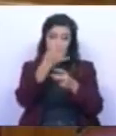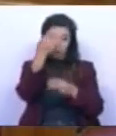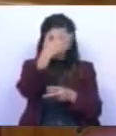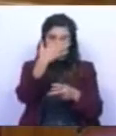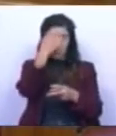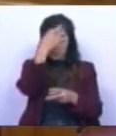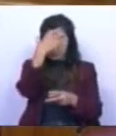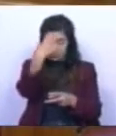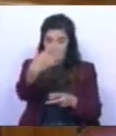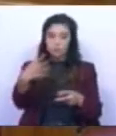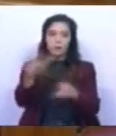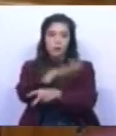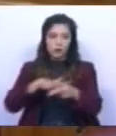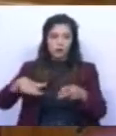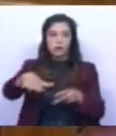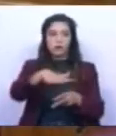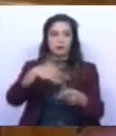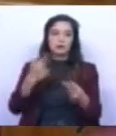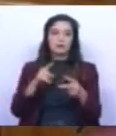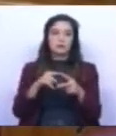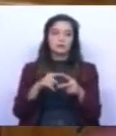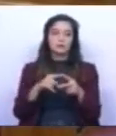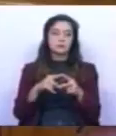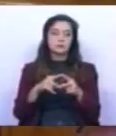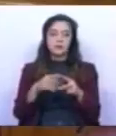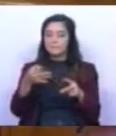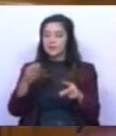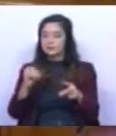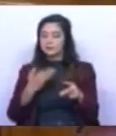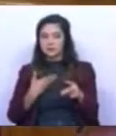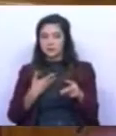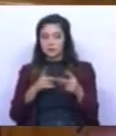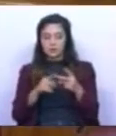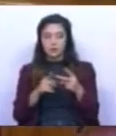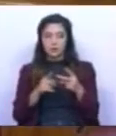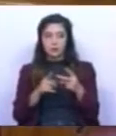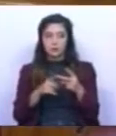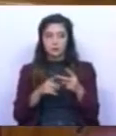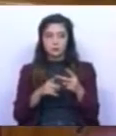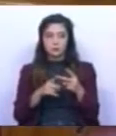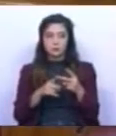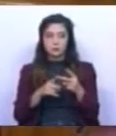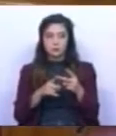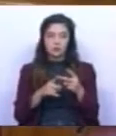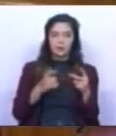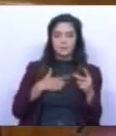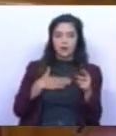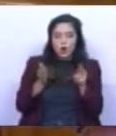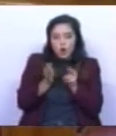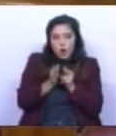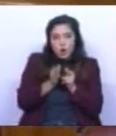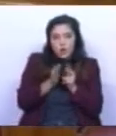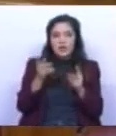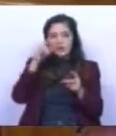portanto, com a matéria que o PSD, pelos vistos, visava neste debate. E a segunda com as pequenas e médias empresas e as